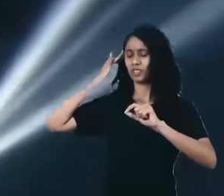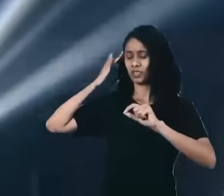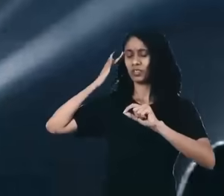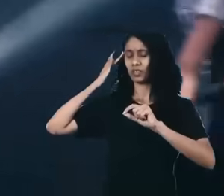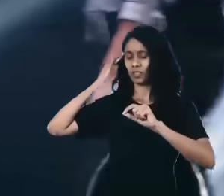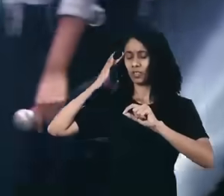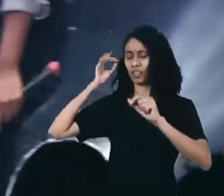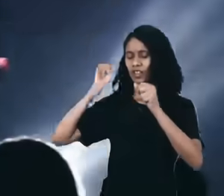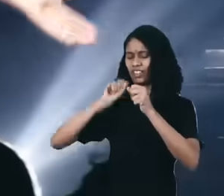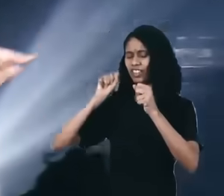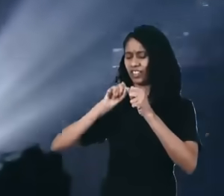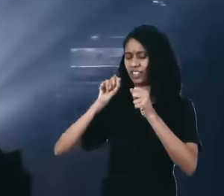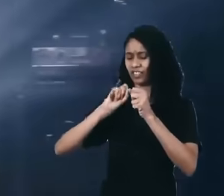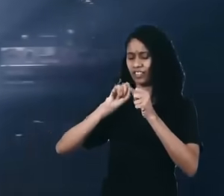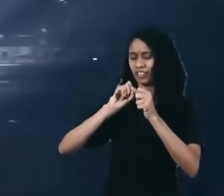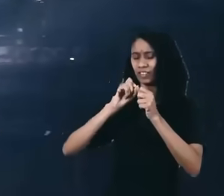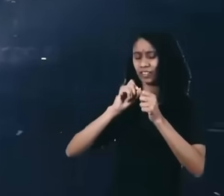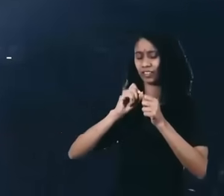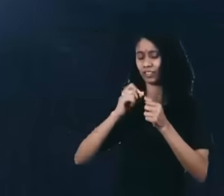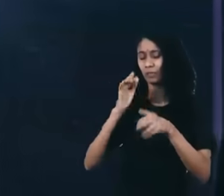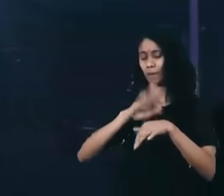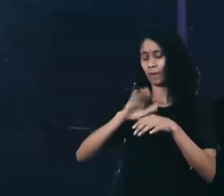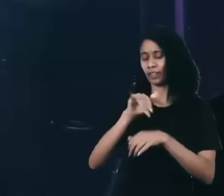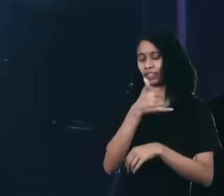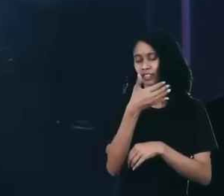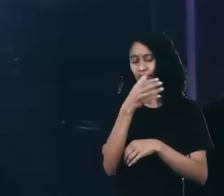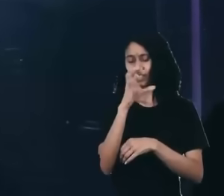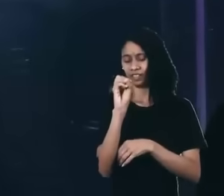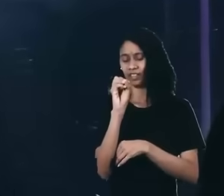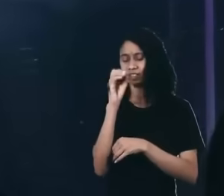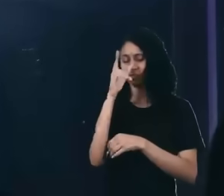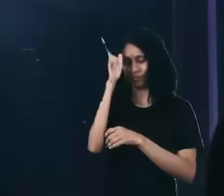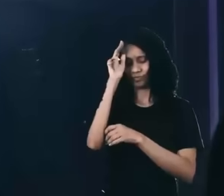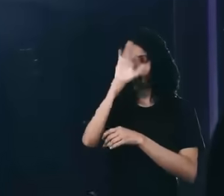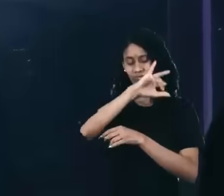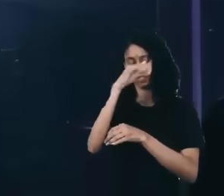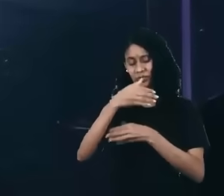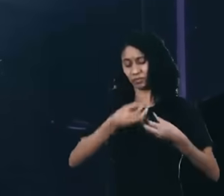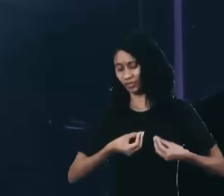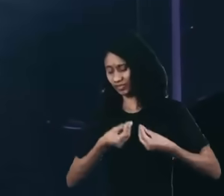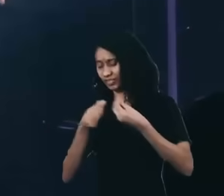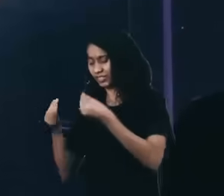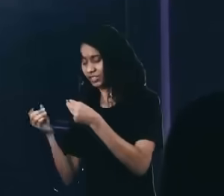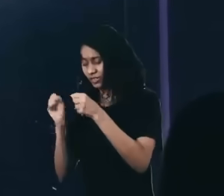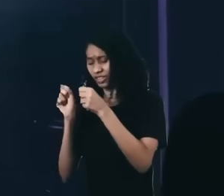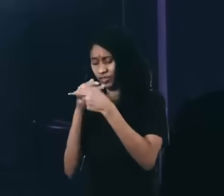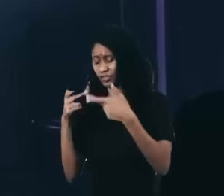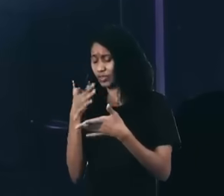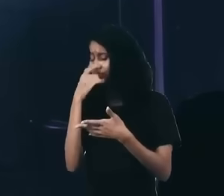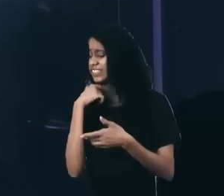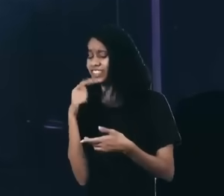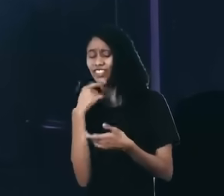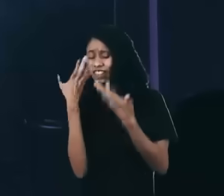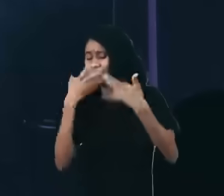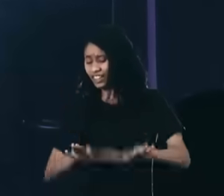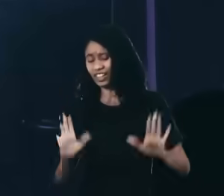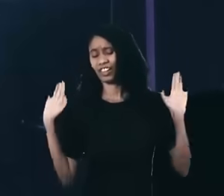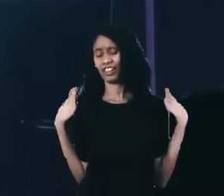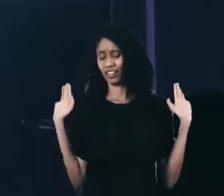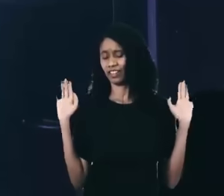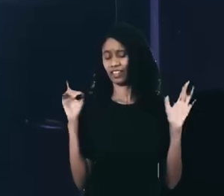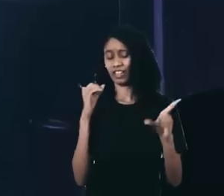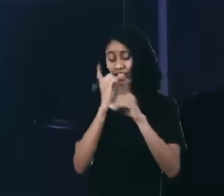descedentou mais de 10 camelos, de alguém que fez o que ninguém queria fazer. Ache em mim